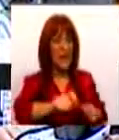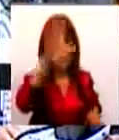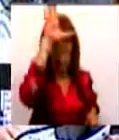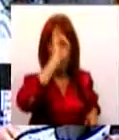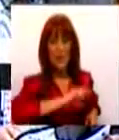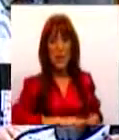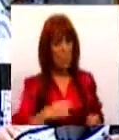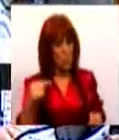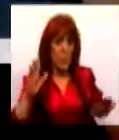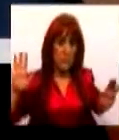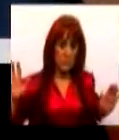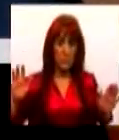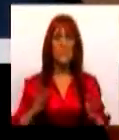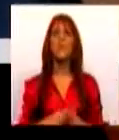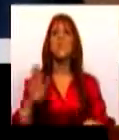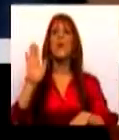pelo menos.